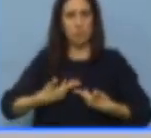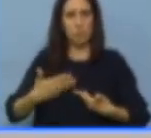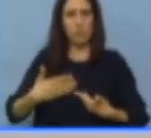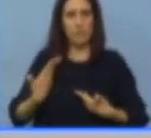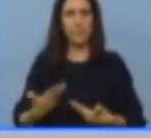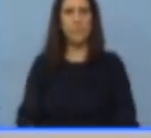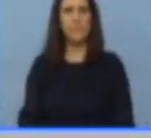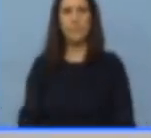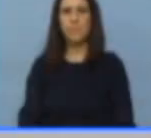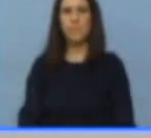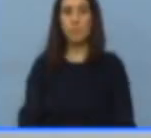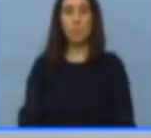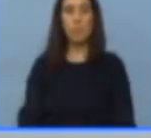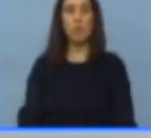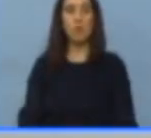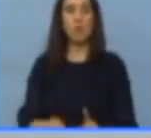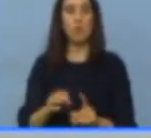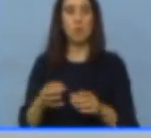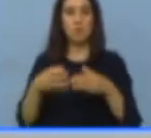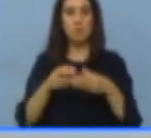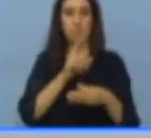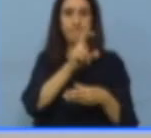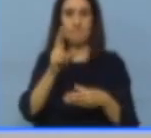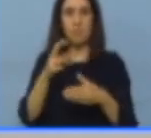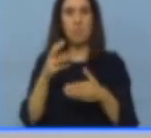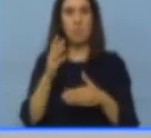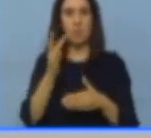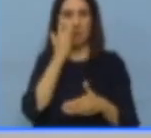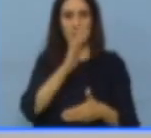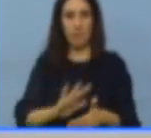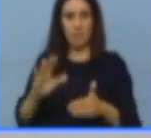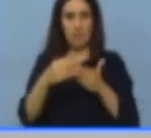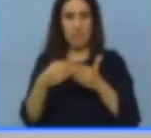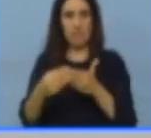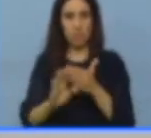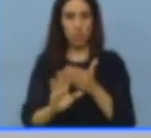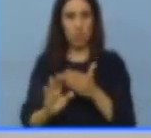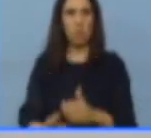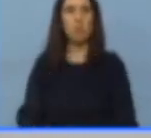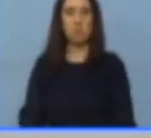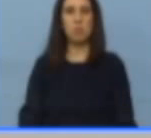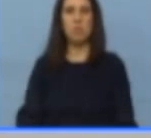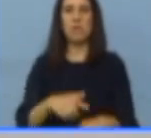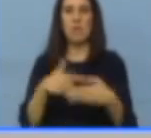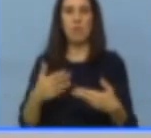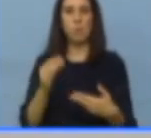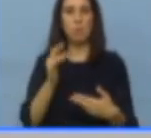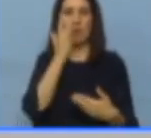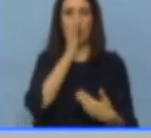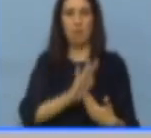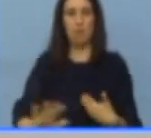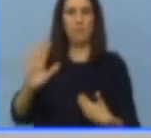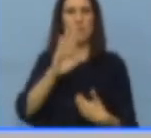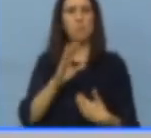As lideranças nos missionários comunianos são também já africanas? Sim, neste momento, por exemplo, na África, temos todos os provinciais